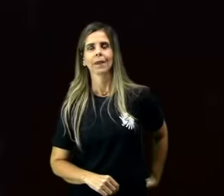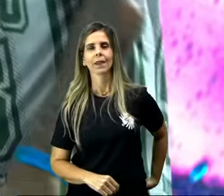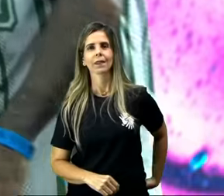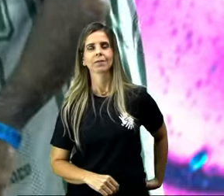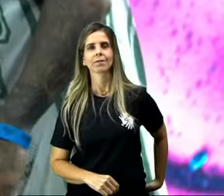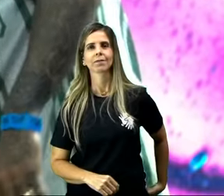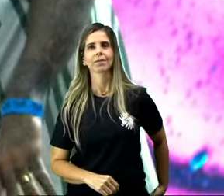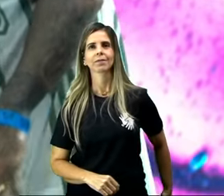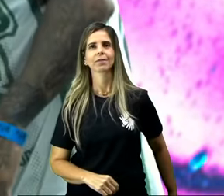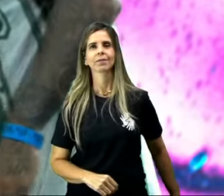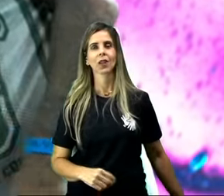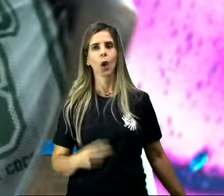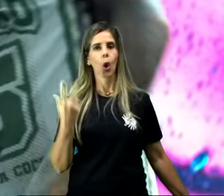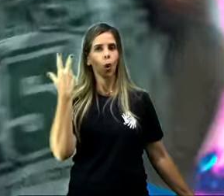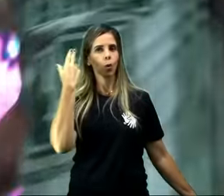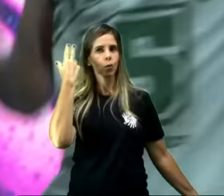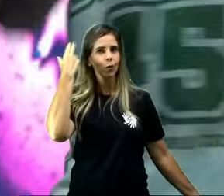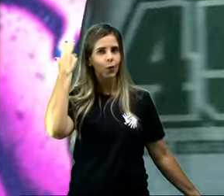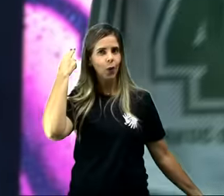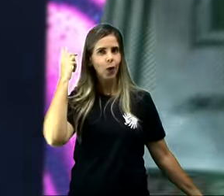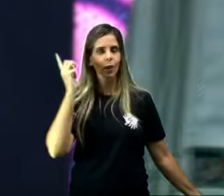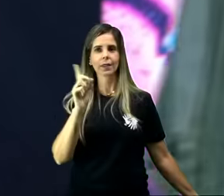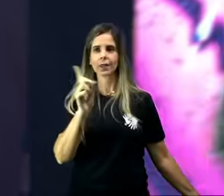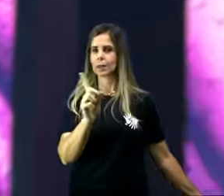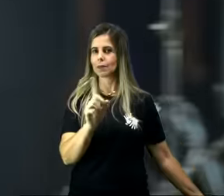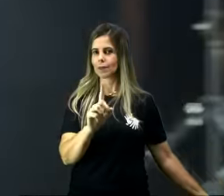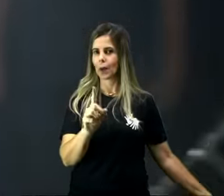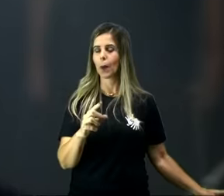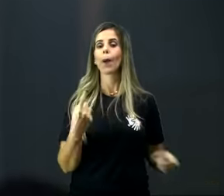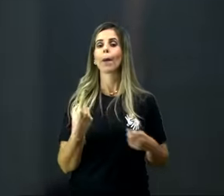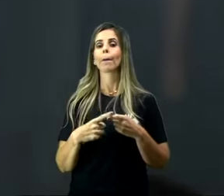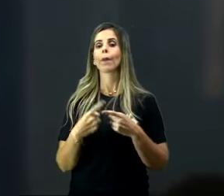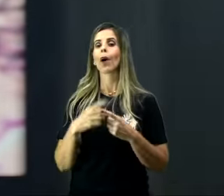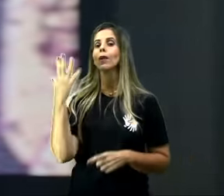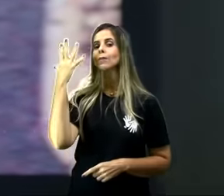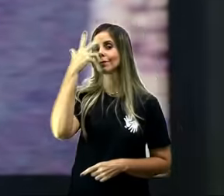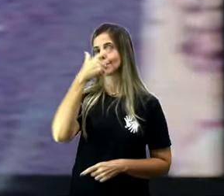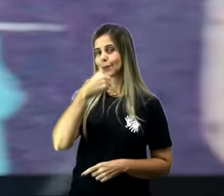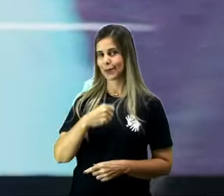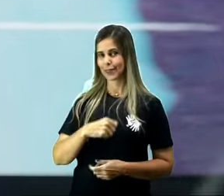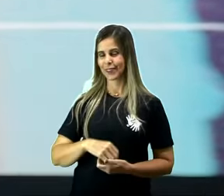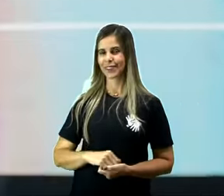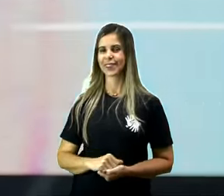E não corta o cabelo não, que é bonito. Mestre,